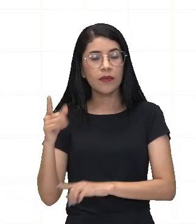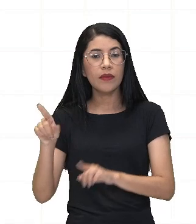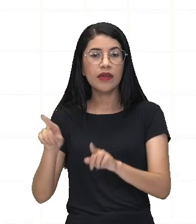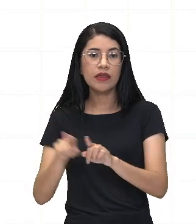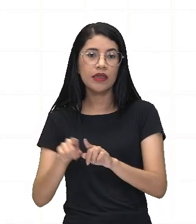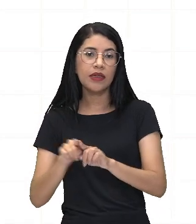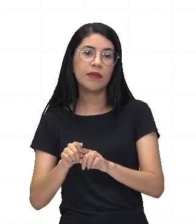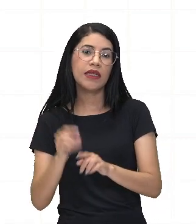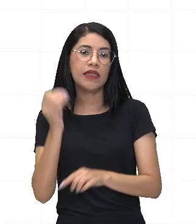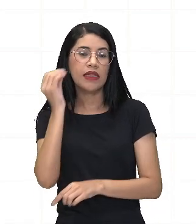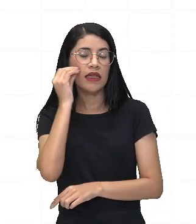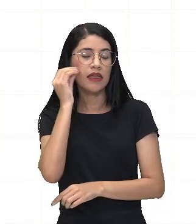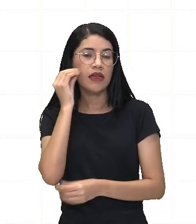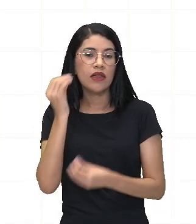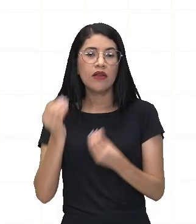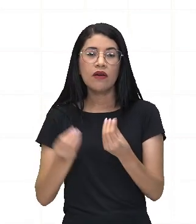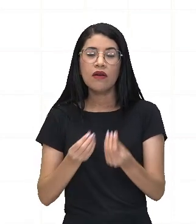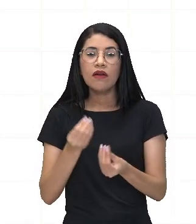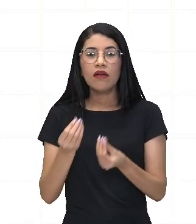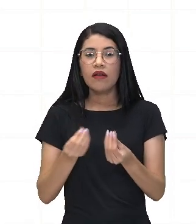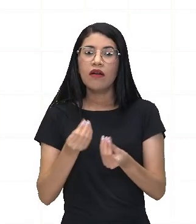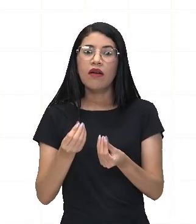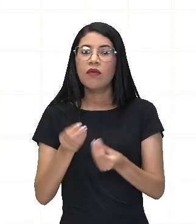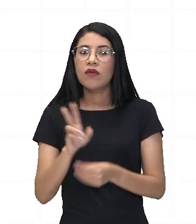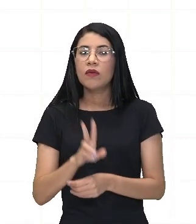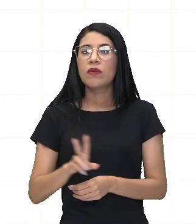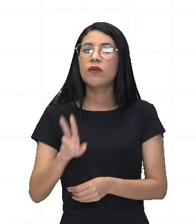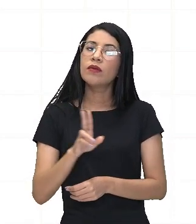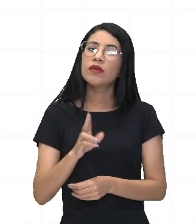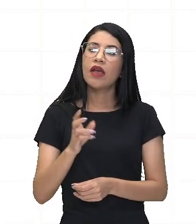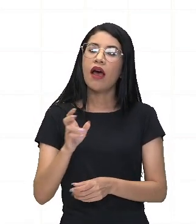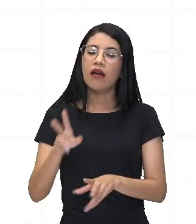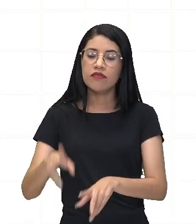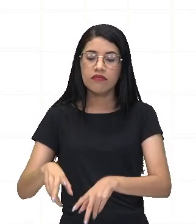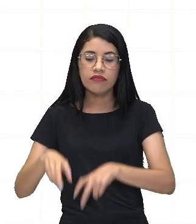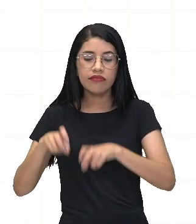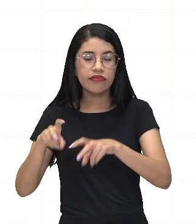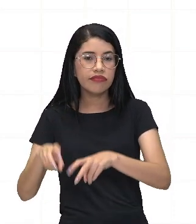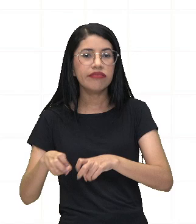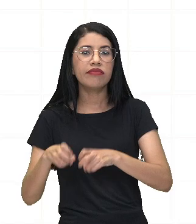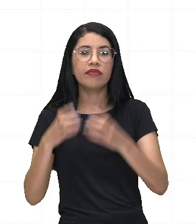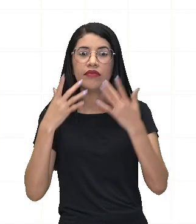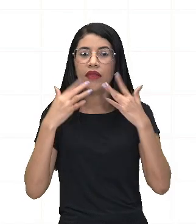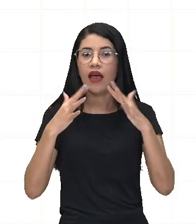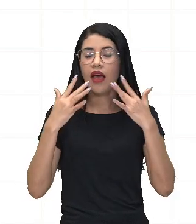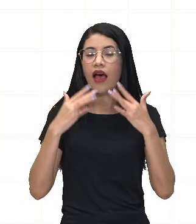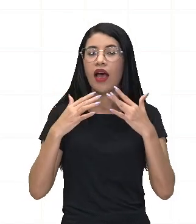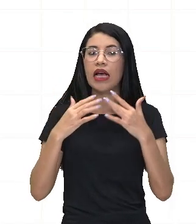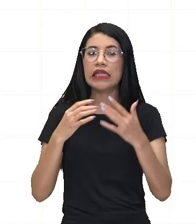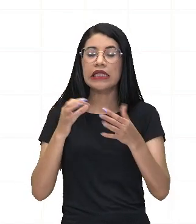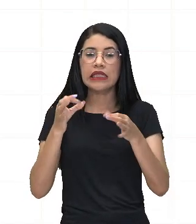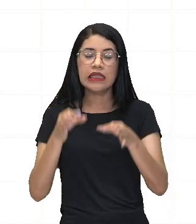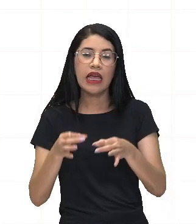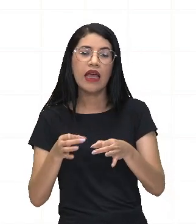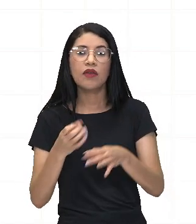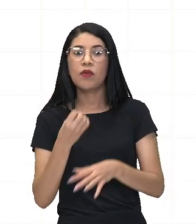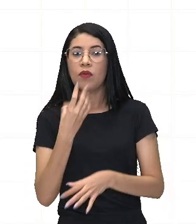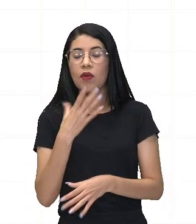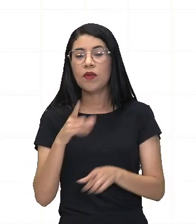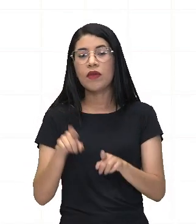sempre buscando formas de utilizar os recursos naturais de uma forma racional e